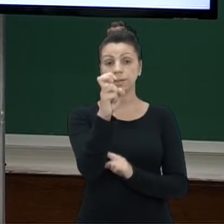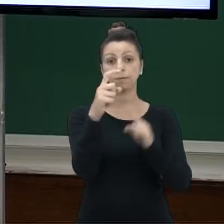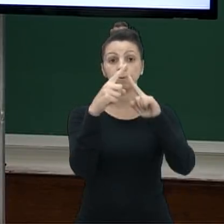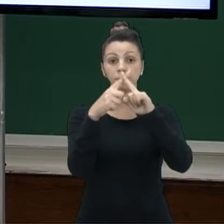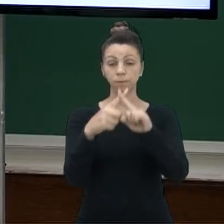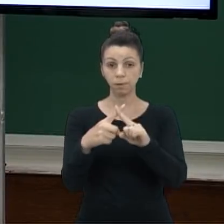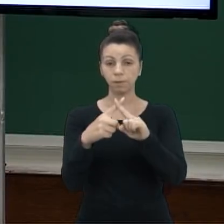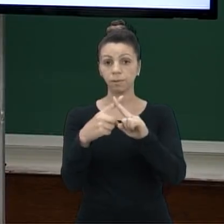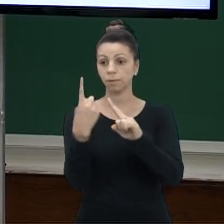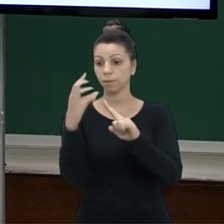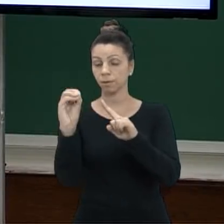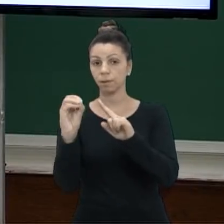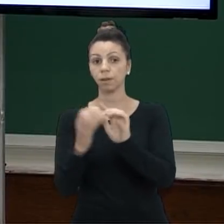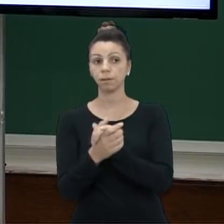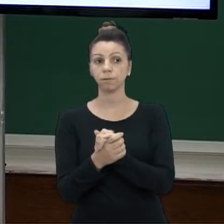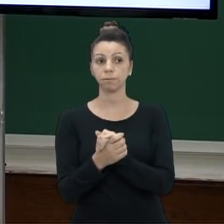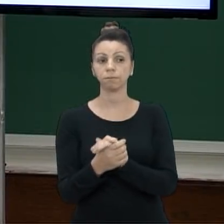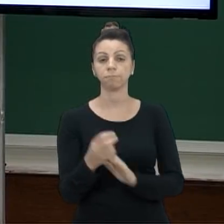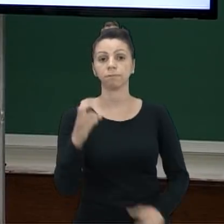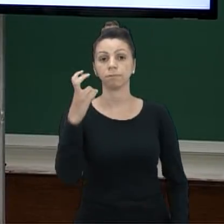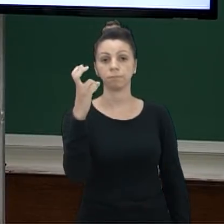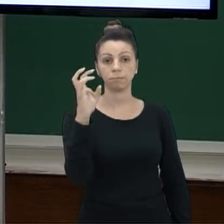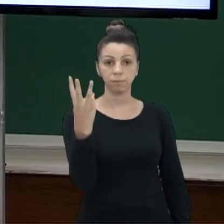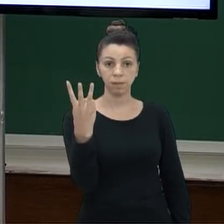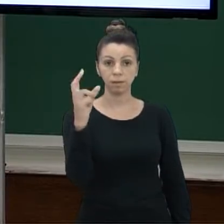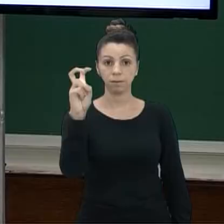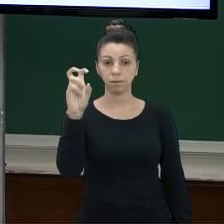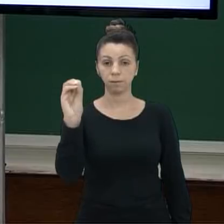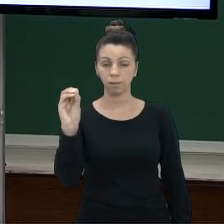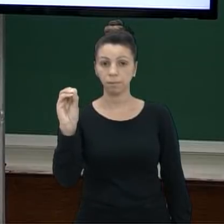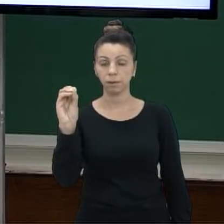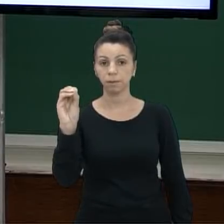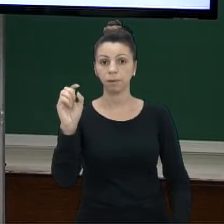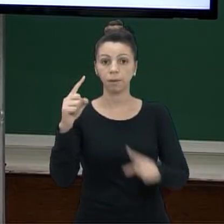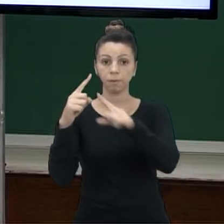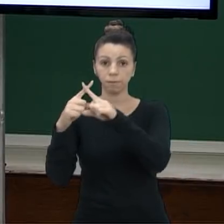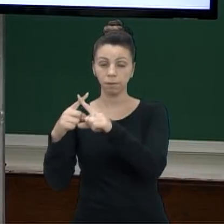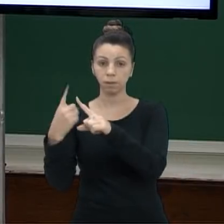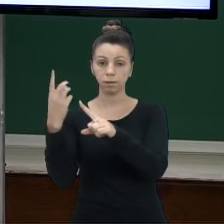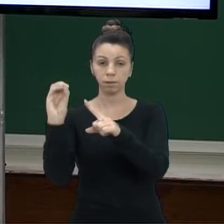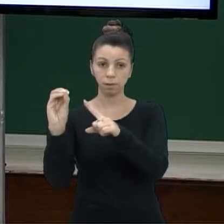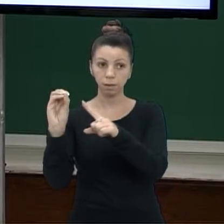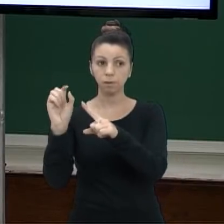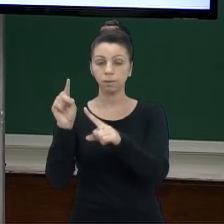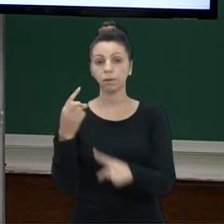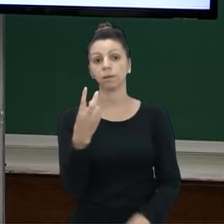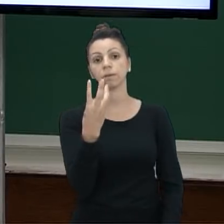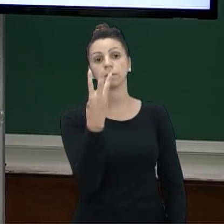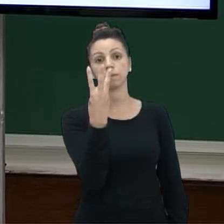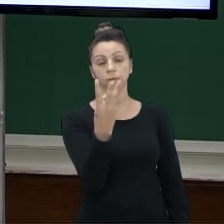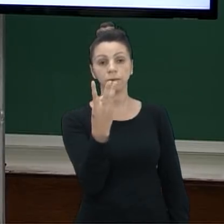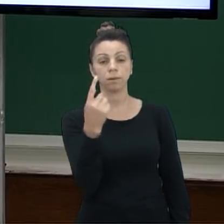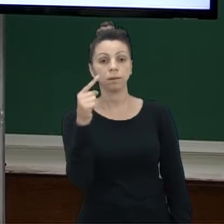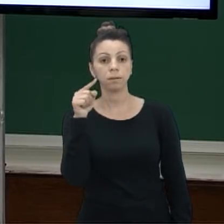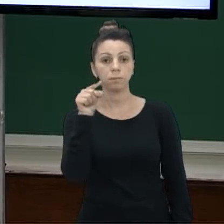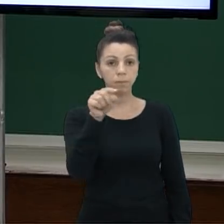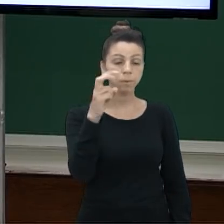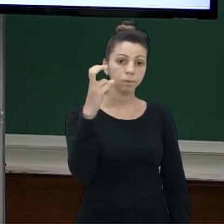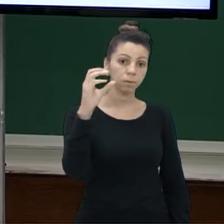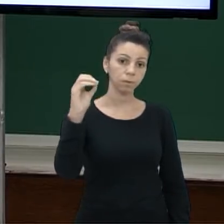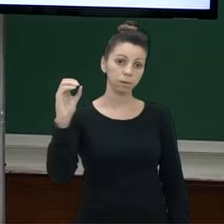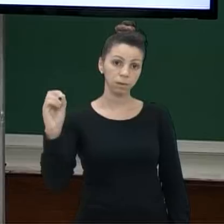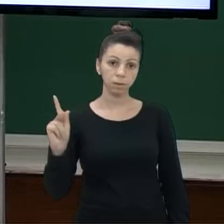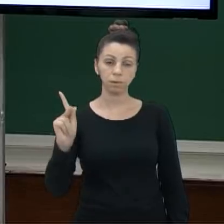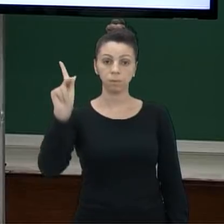vezes 10, 3.500 quilos. Então, 3,5 toneladas é 3.500 quilos. Qual